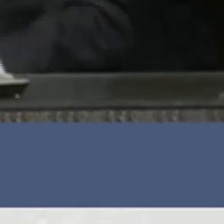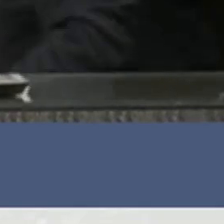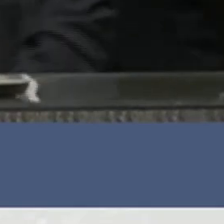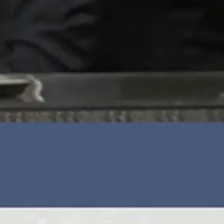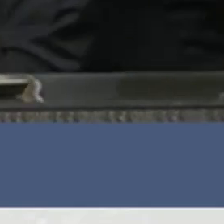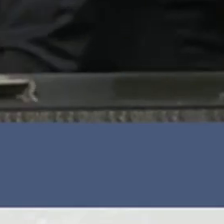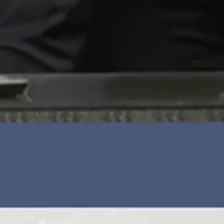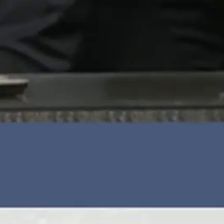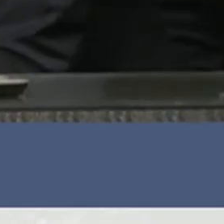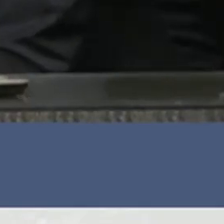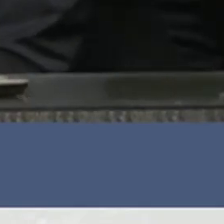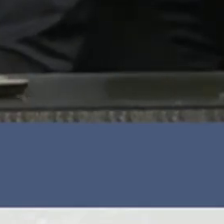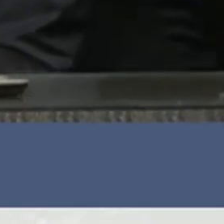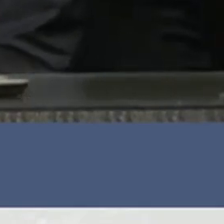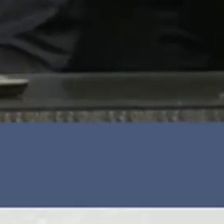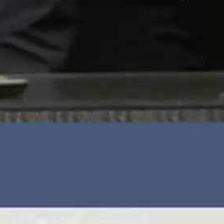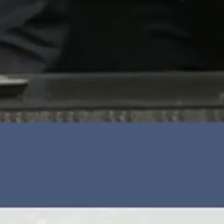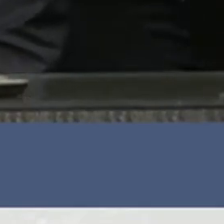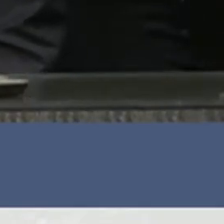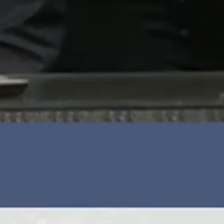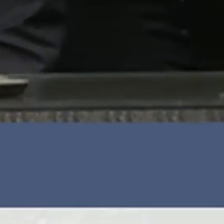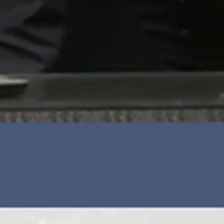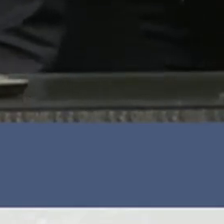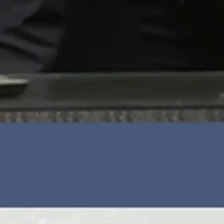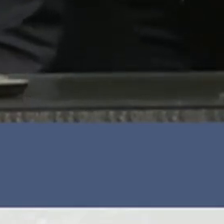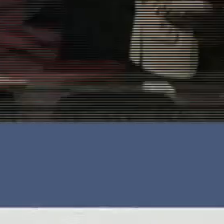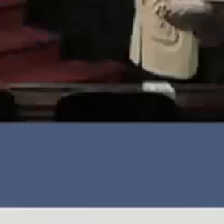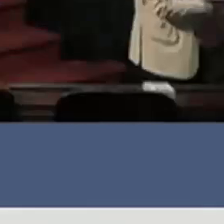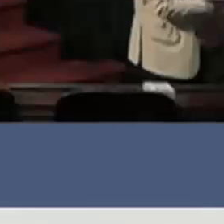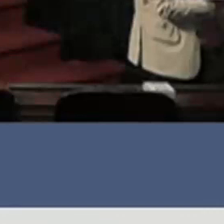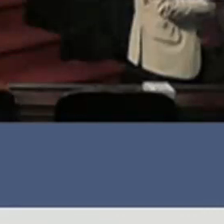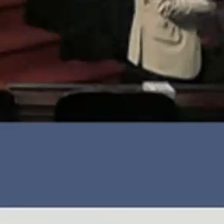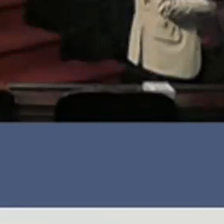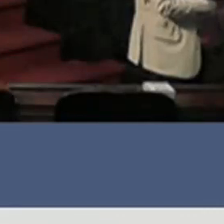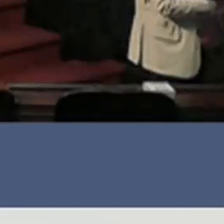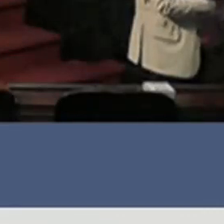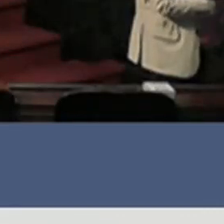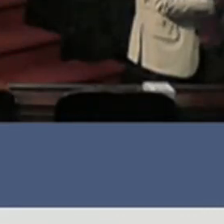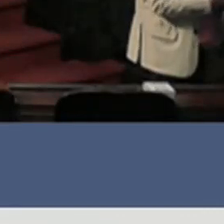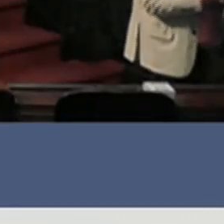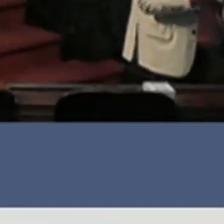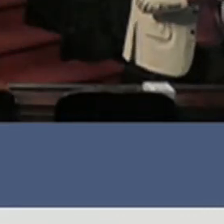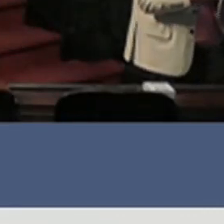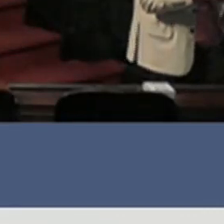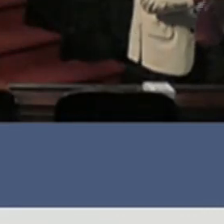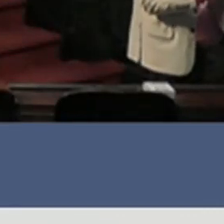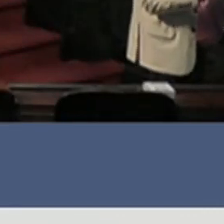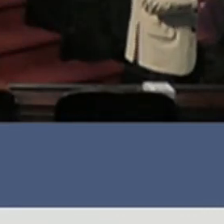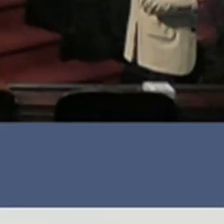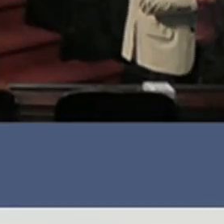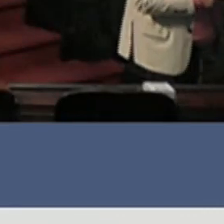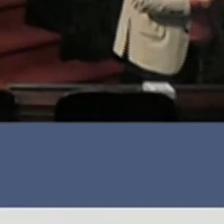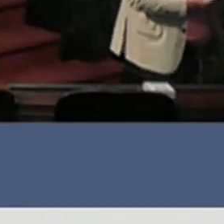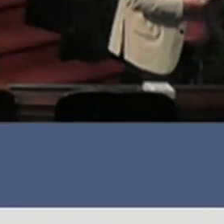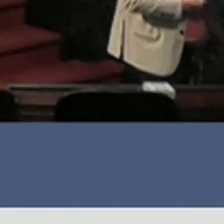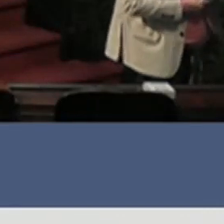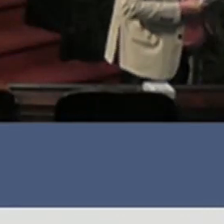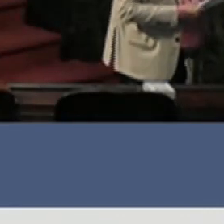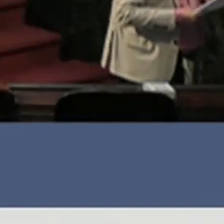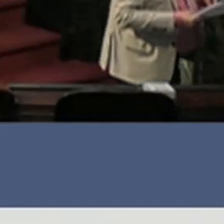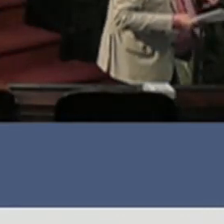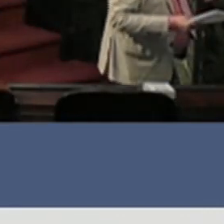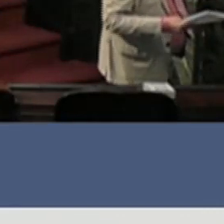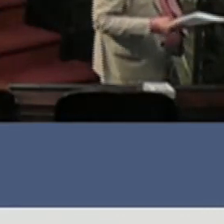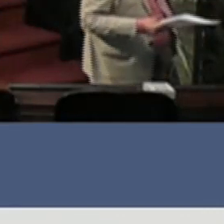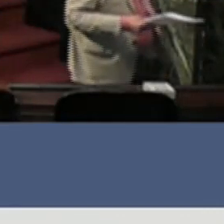deputado Julianelli está se dirigindo à tribuna... Boa não, deputado Zaqueu. Solicitar a vossa excelência que justifique a ausência da deputada Marta Rocha, que está no